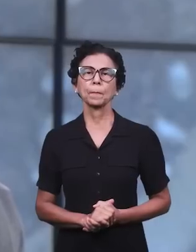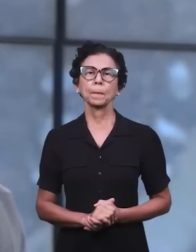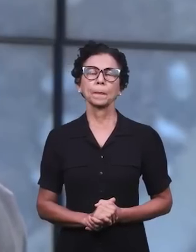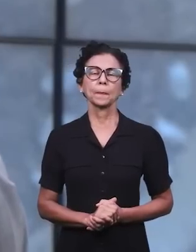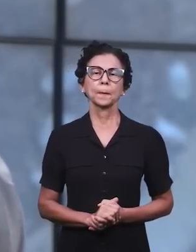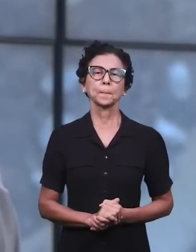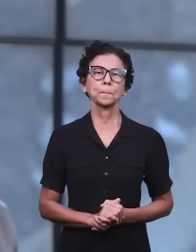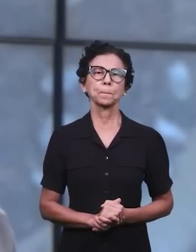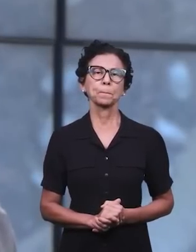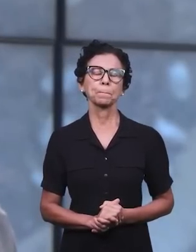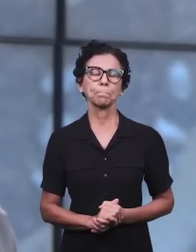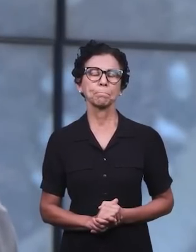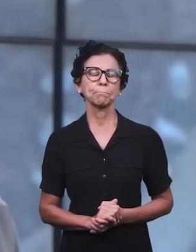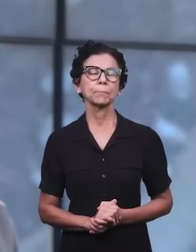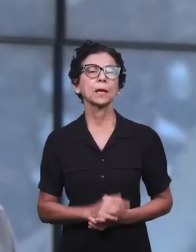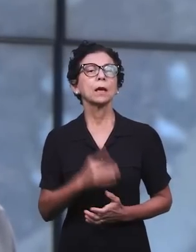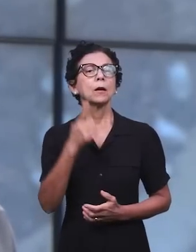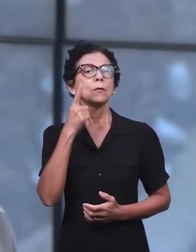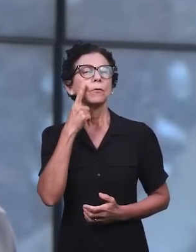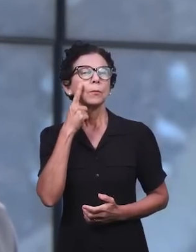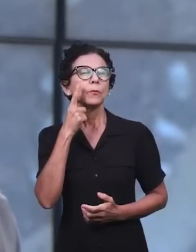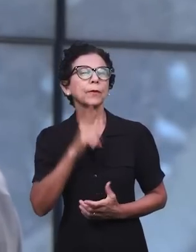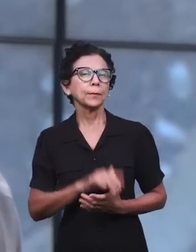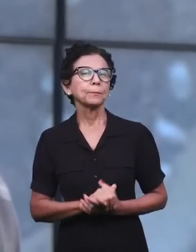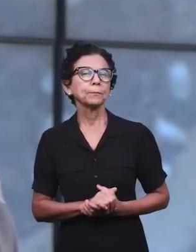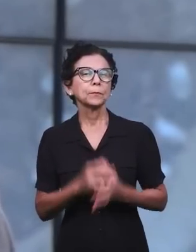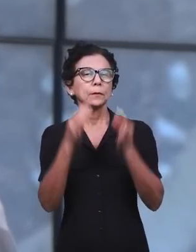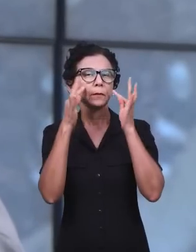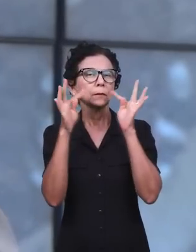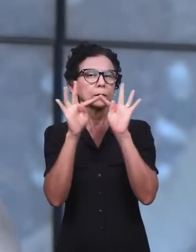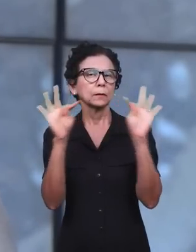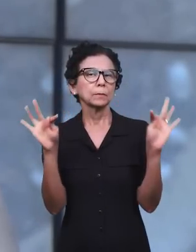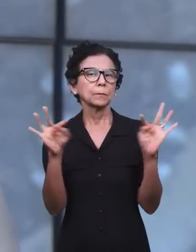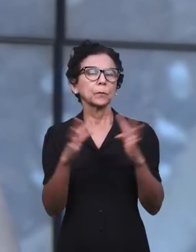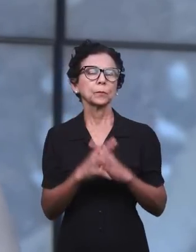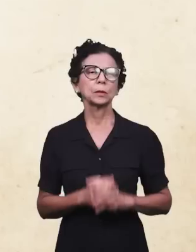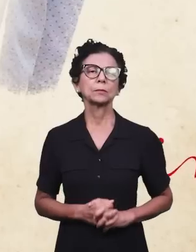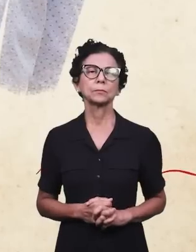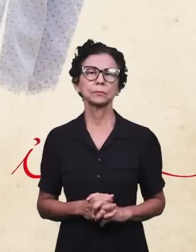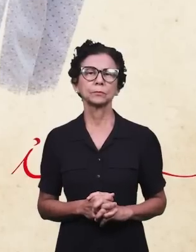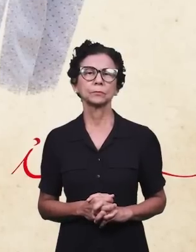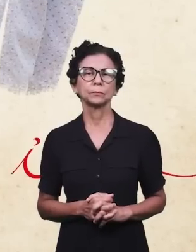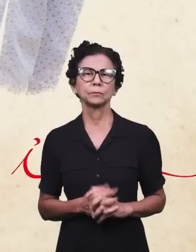na sequência, vão trazer o testemunho deles. Então, fala, jovem.